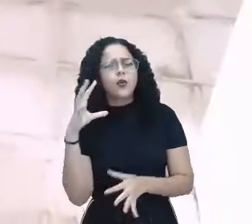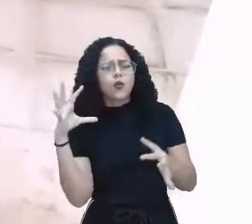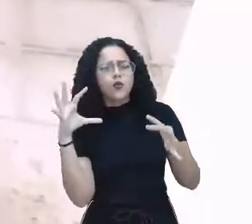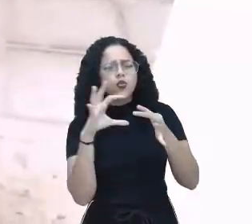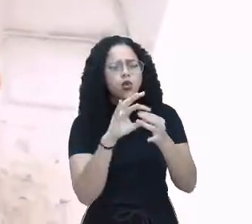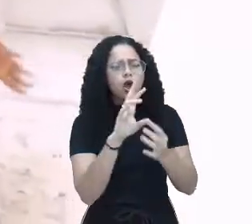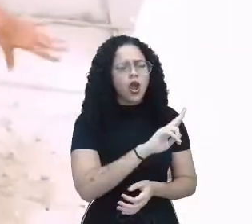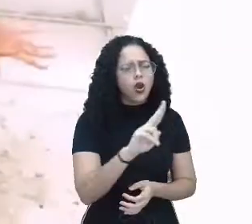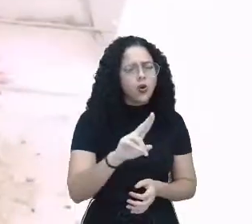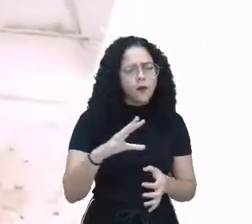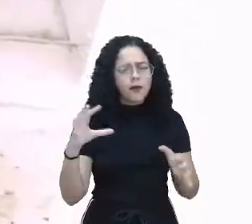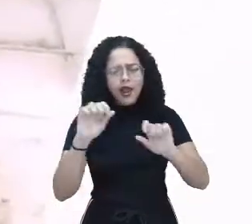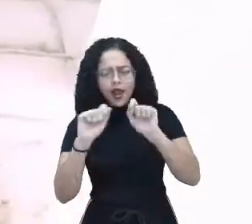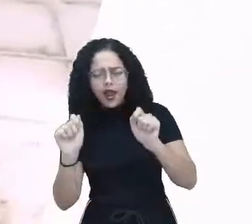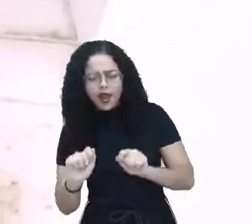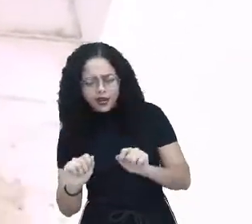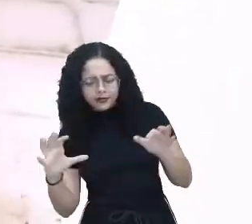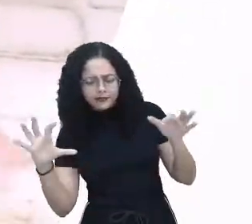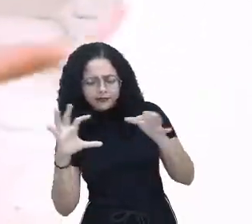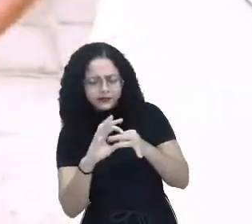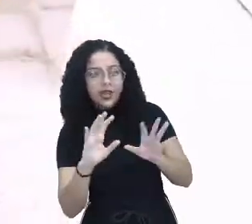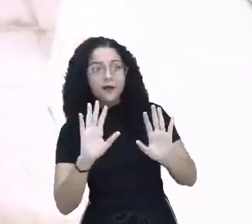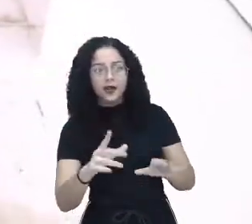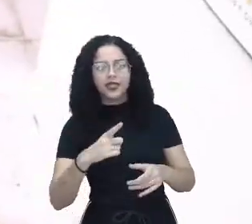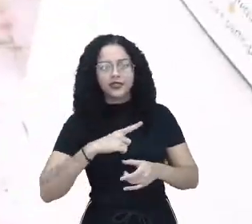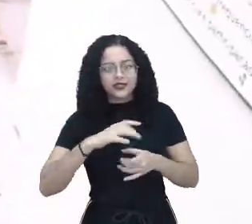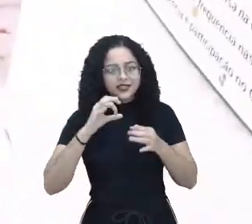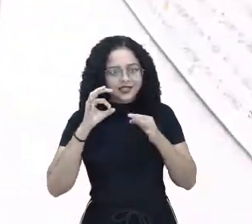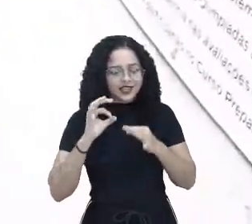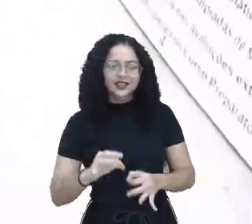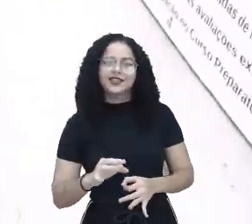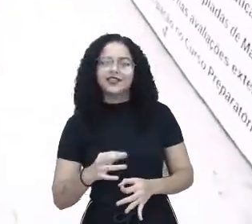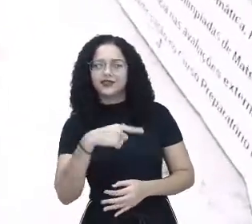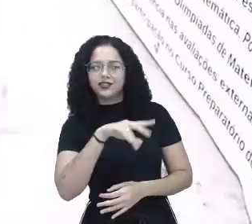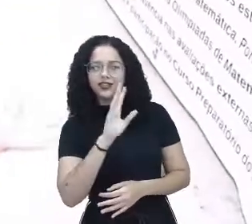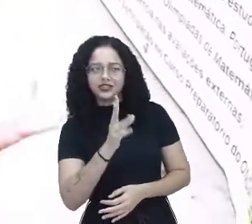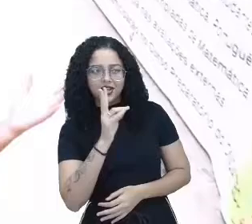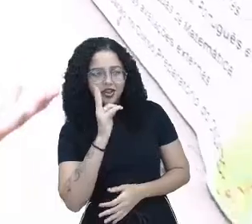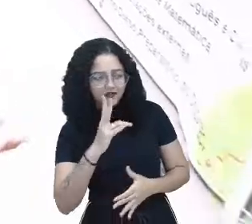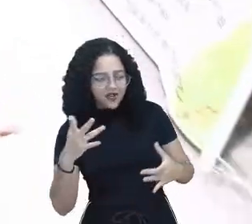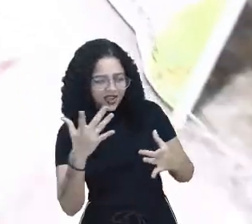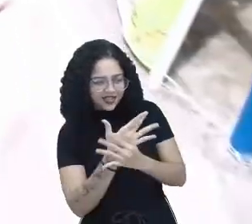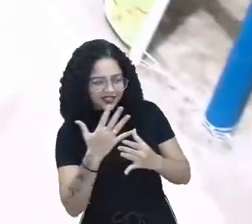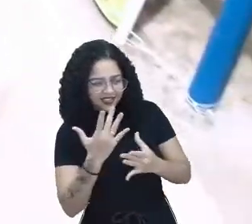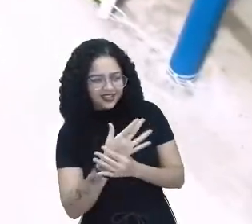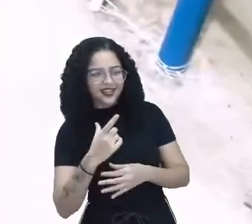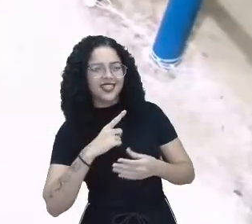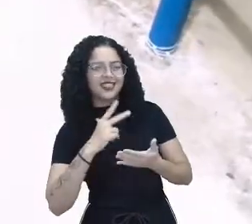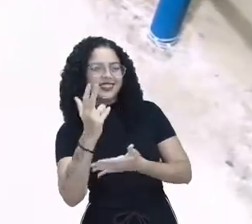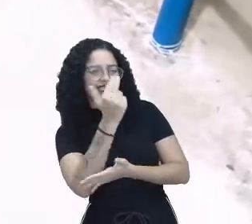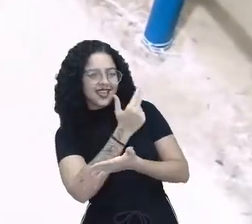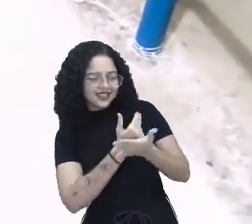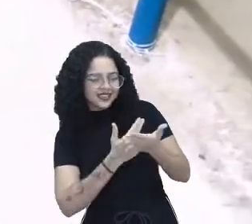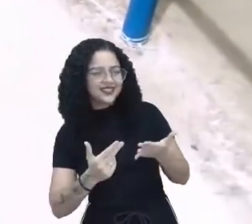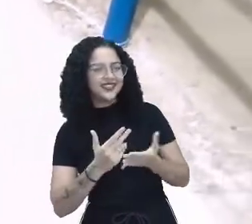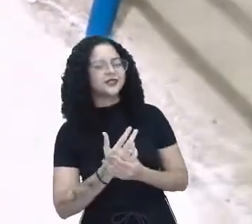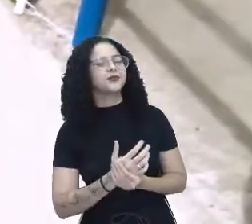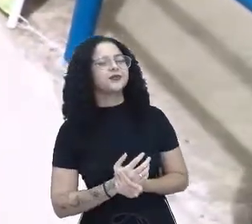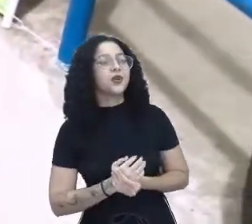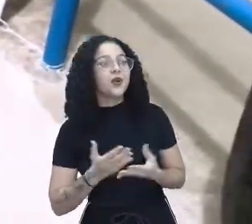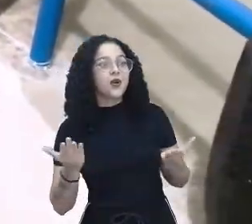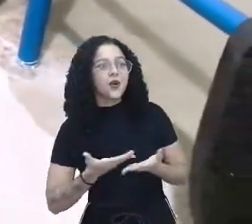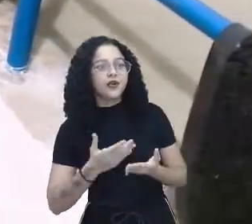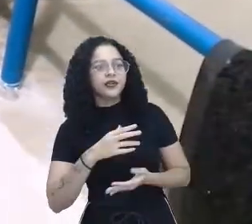eu tenho certeza que vocês já viram a cidade repleta de baldinhos de amor, não é? Hoje, o